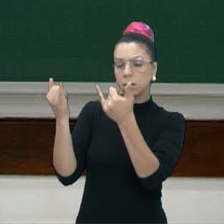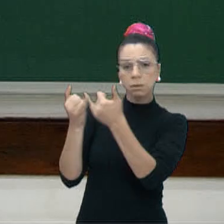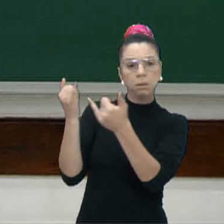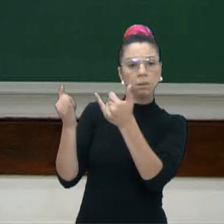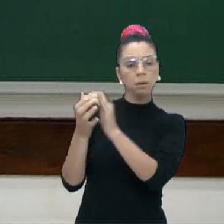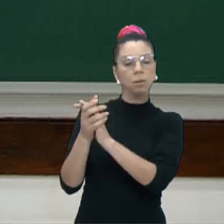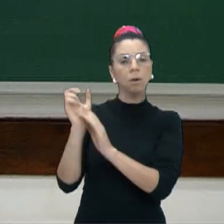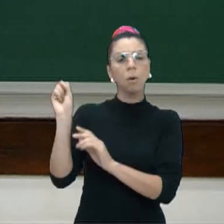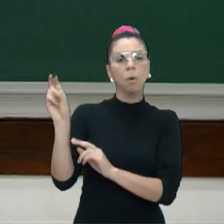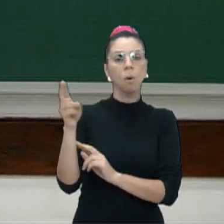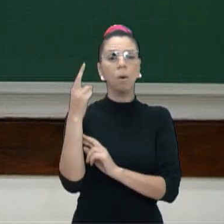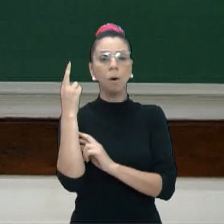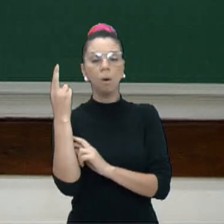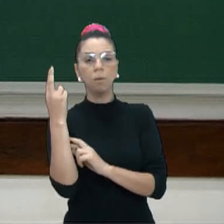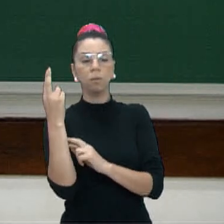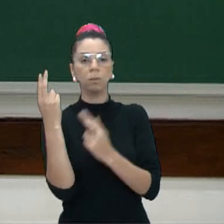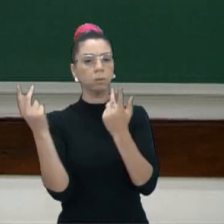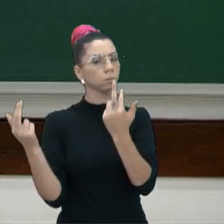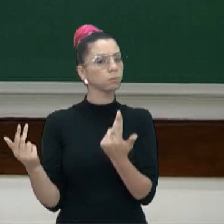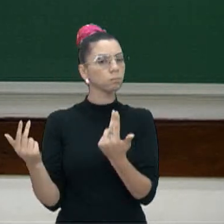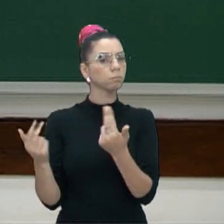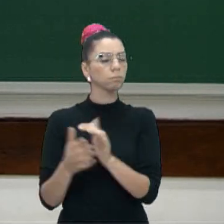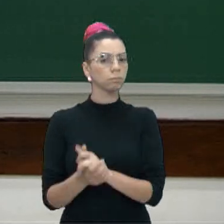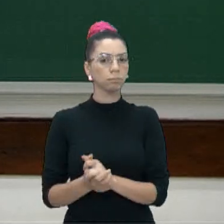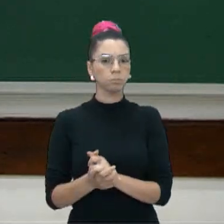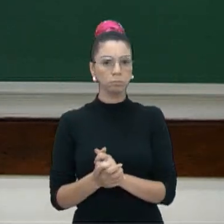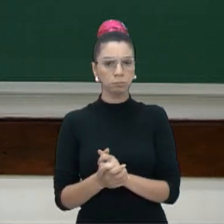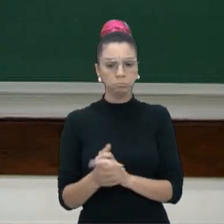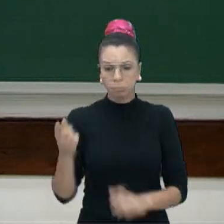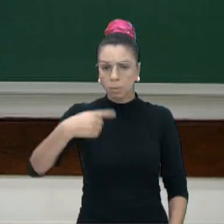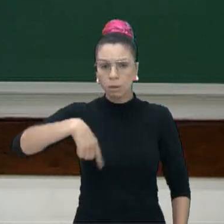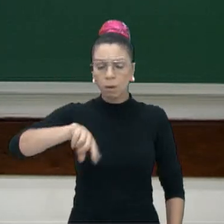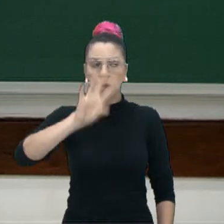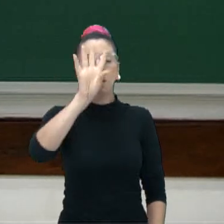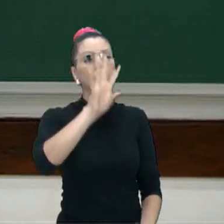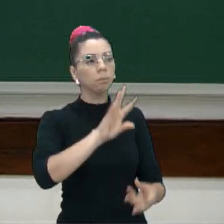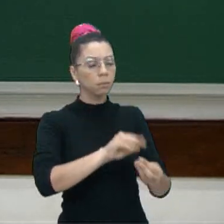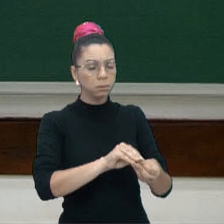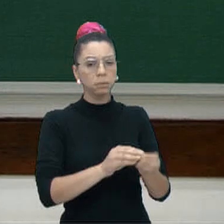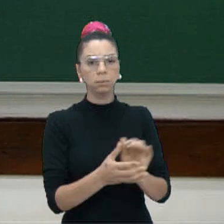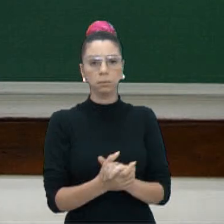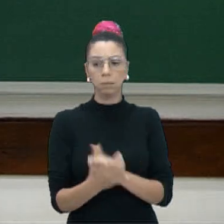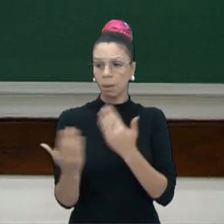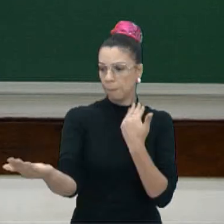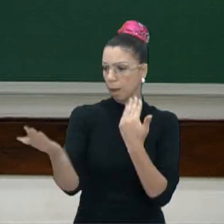na medida que nós nos entendemos, nós nos compreendemos.